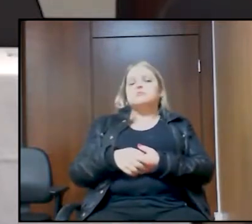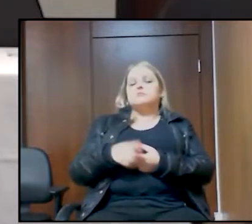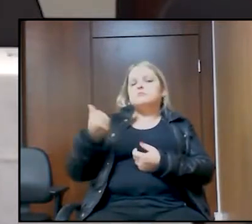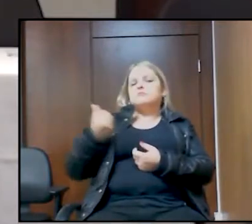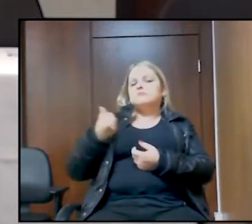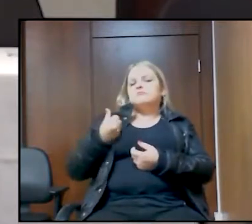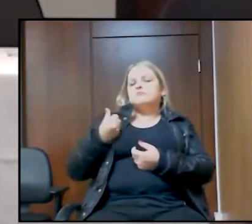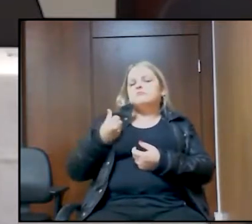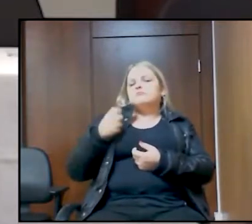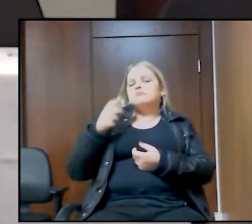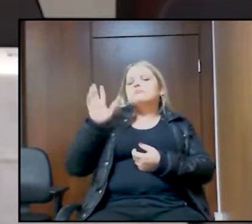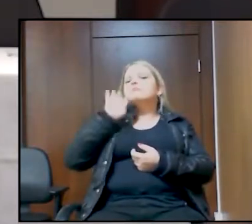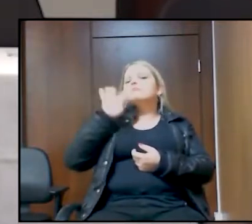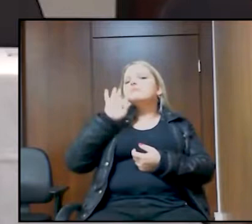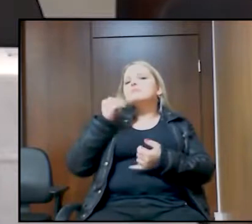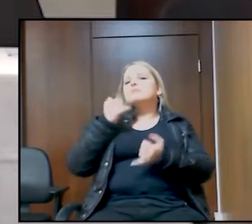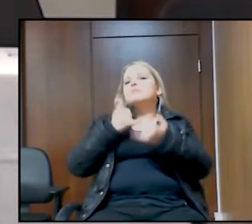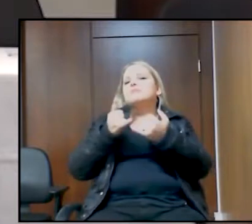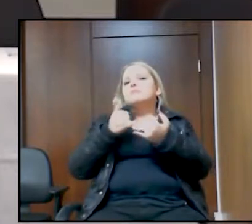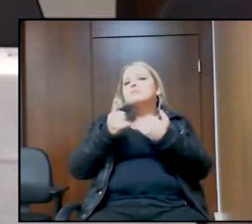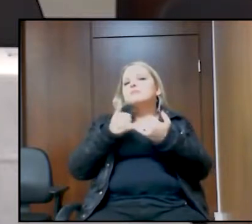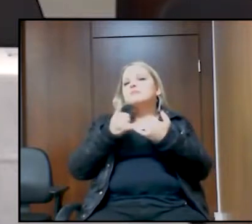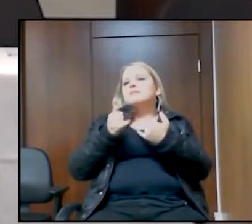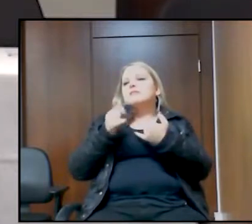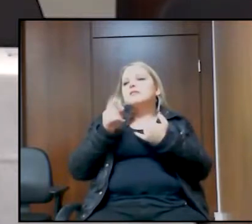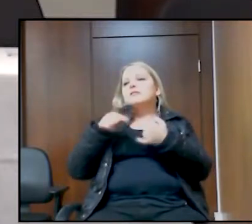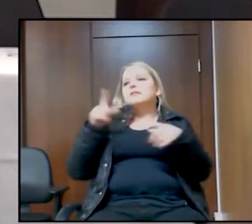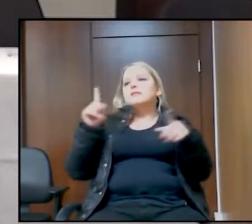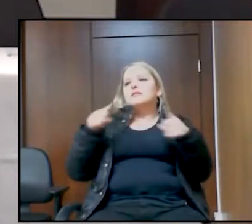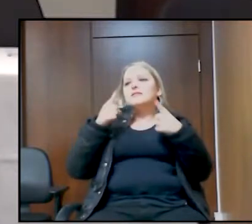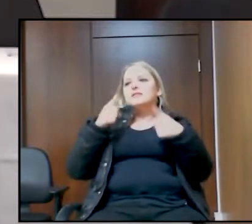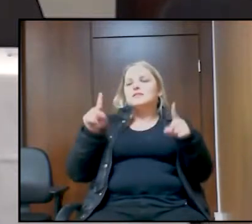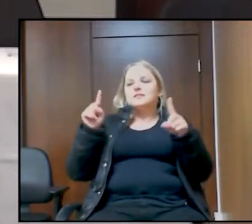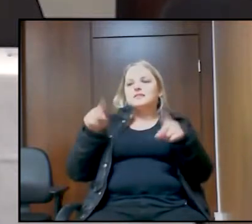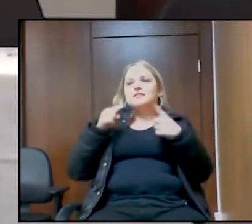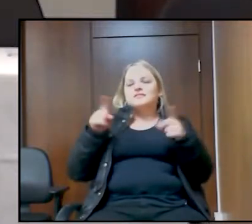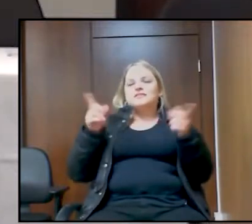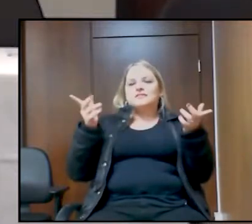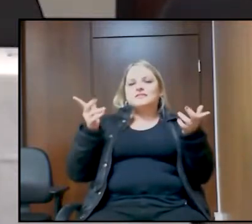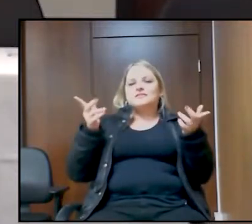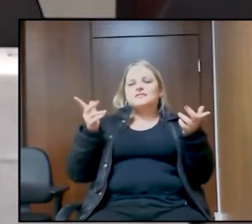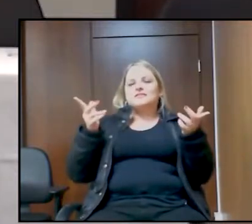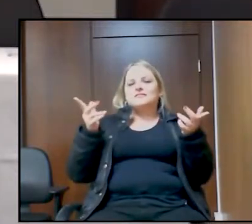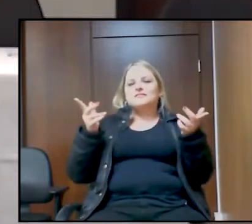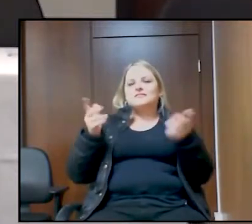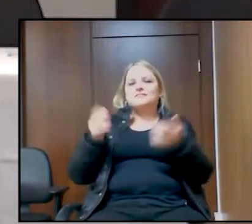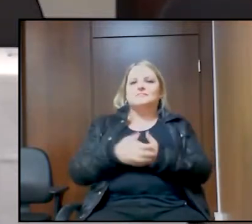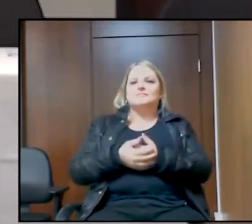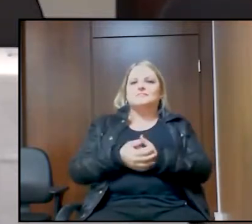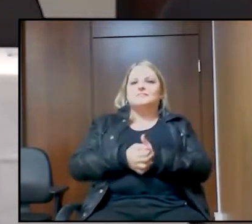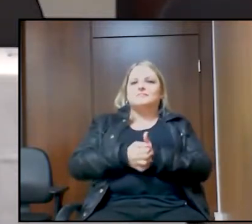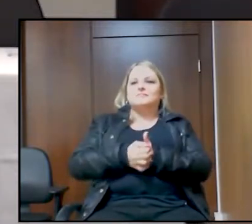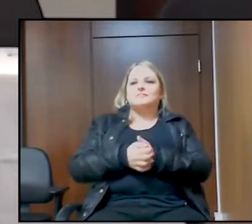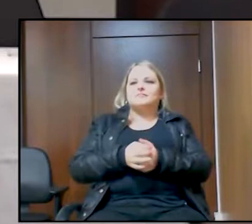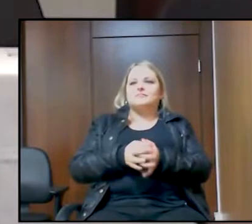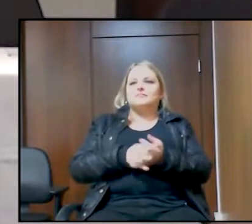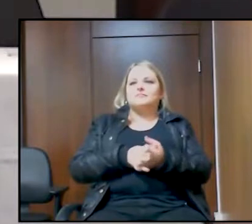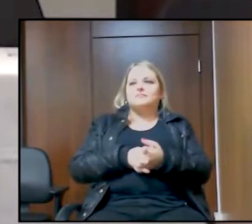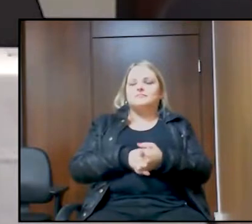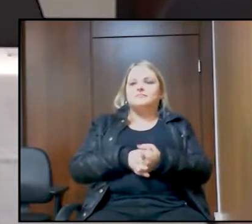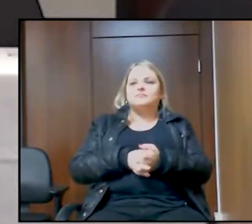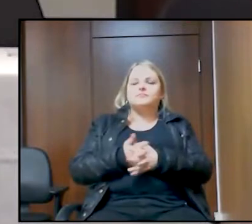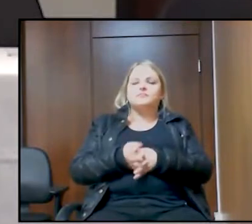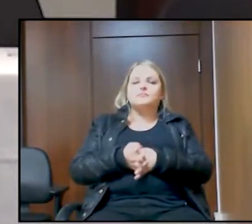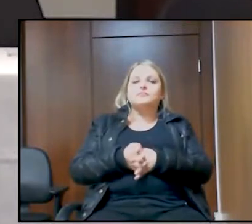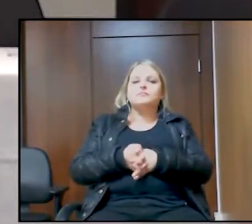de música, não tinha uma banda B50 e alguma coisa? É isso aí. Bom, mas a